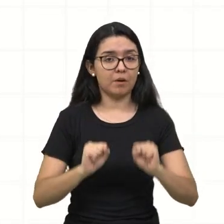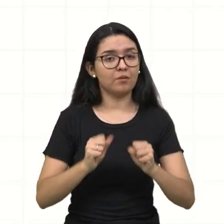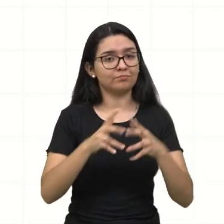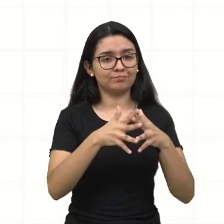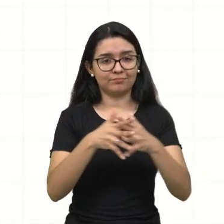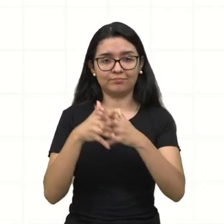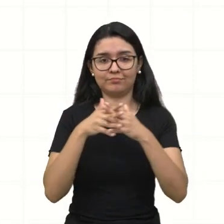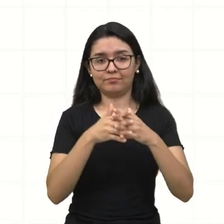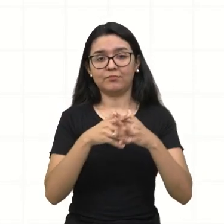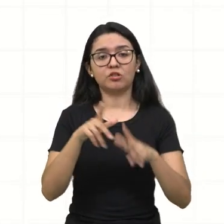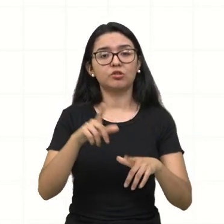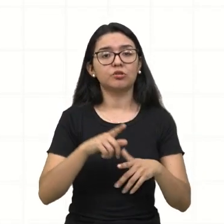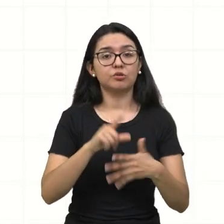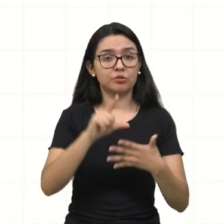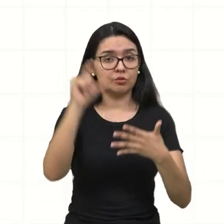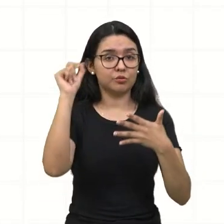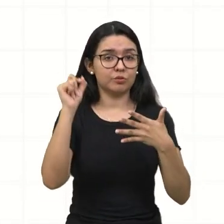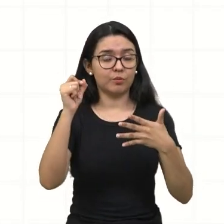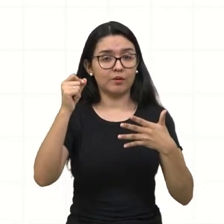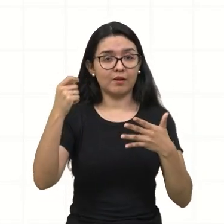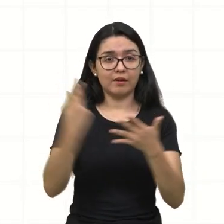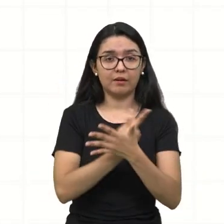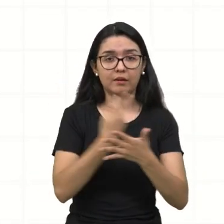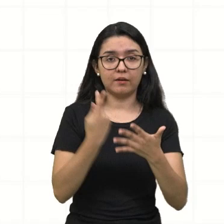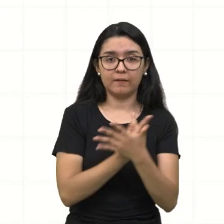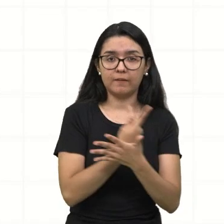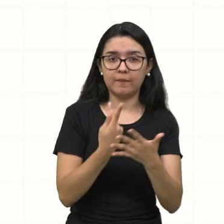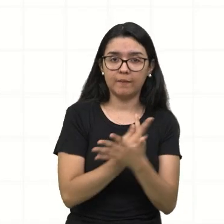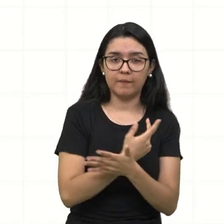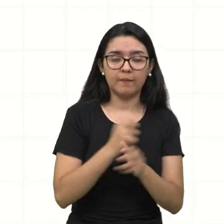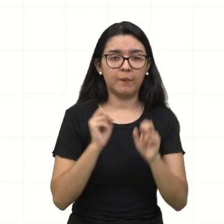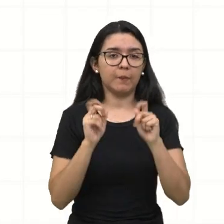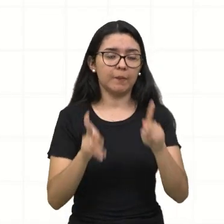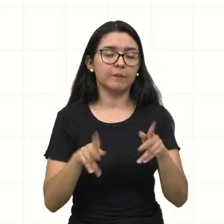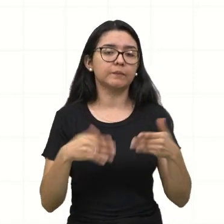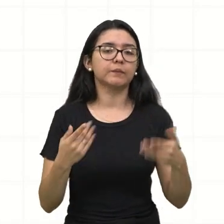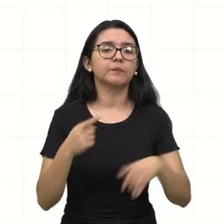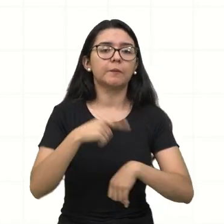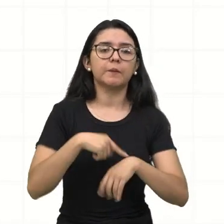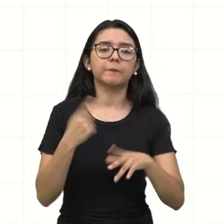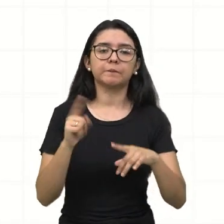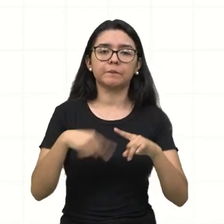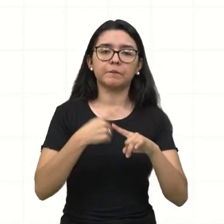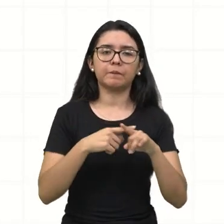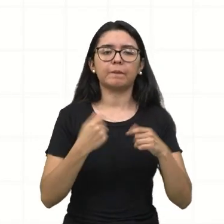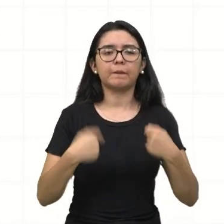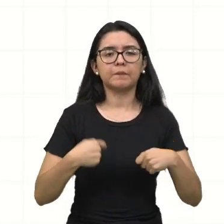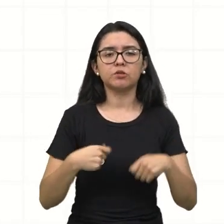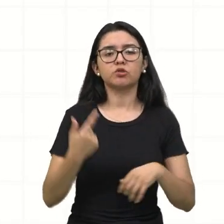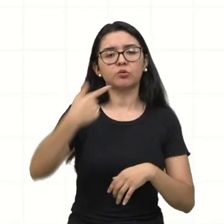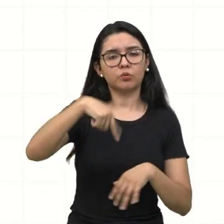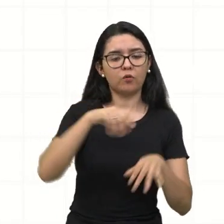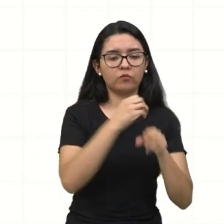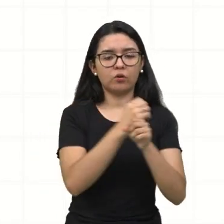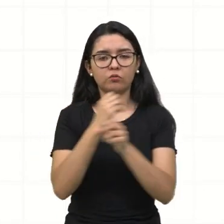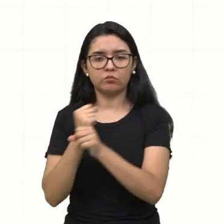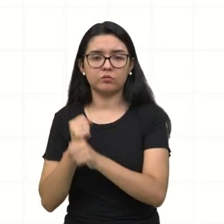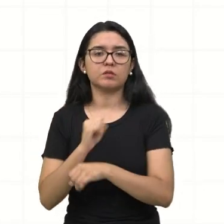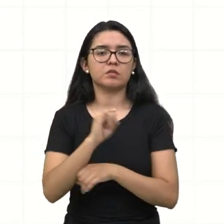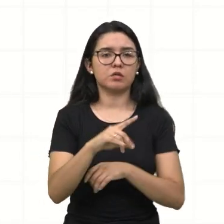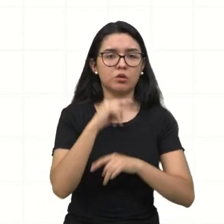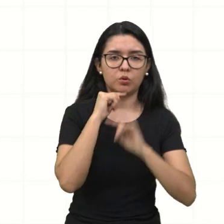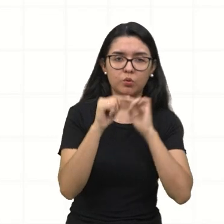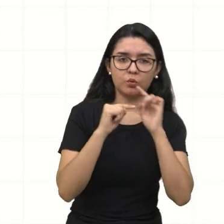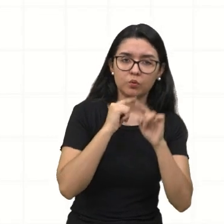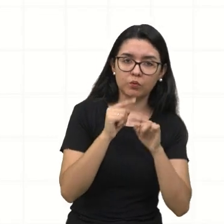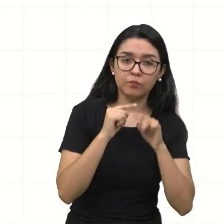justamente não marcar a alternativa incorreta. Então, ao multiplicar, sempre refaça o cálculo. Se você tiver alguma